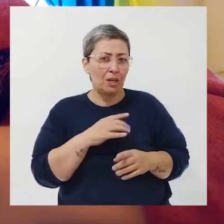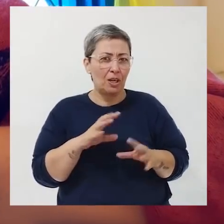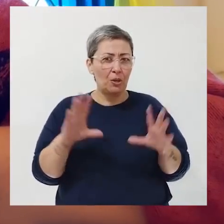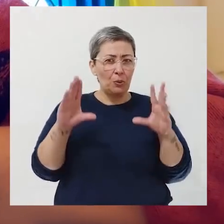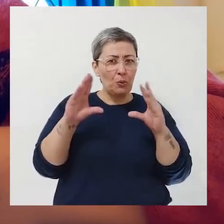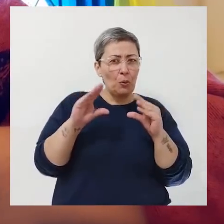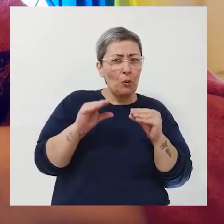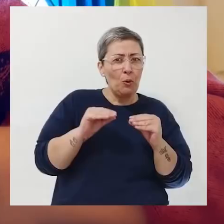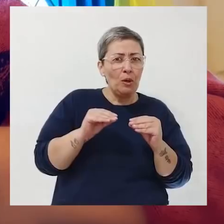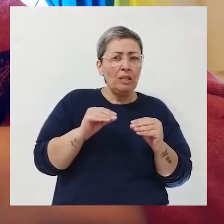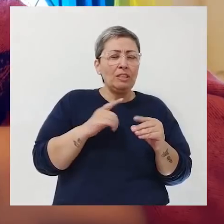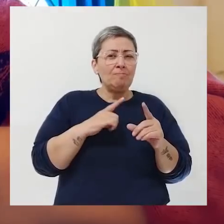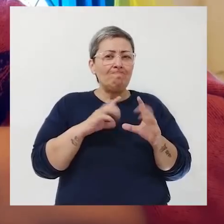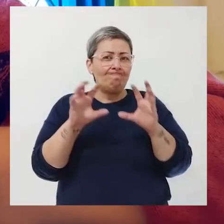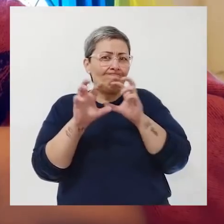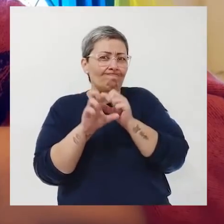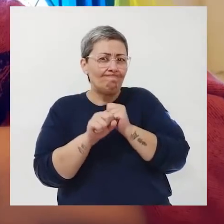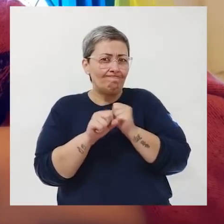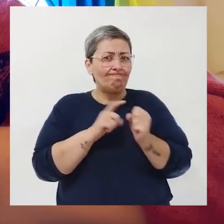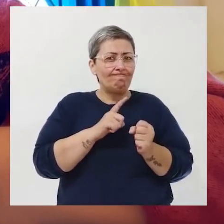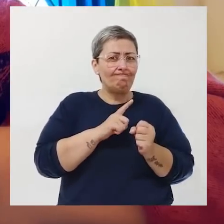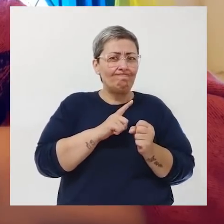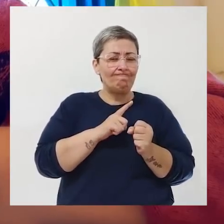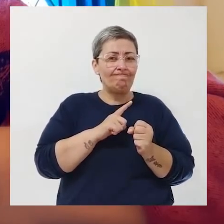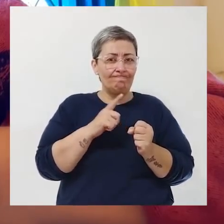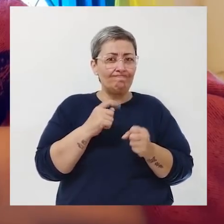Sente medo do escuro? Sente medo da noite?